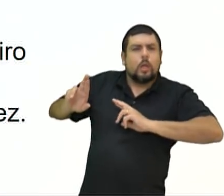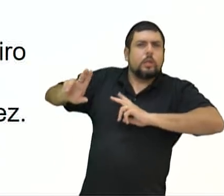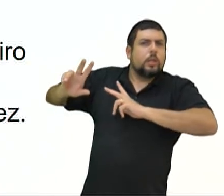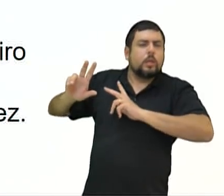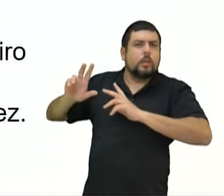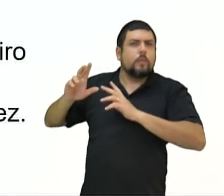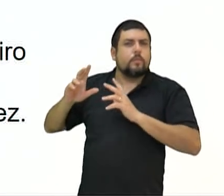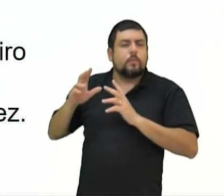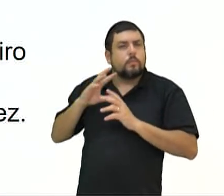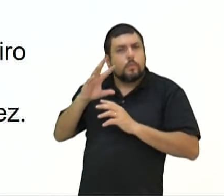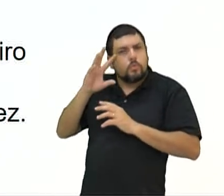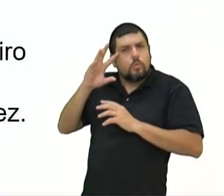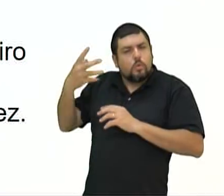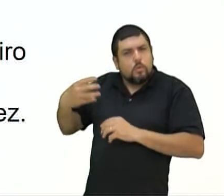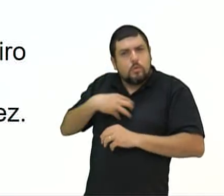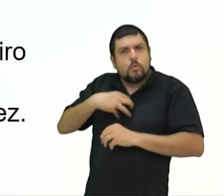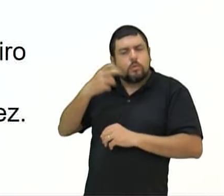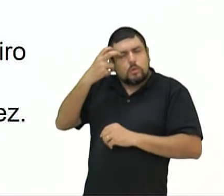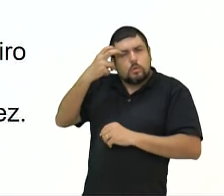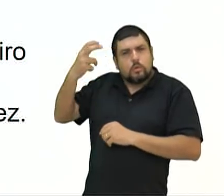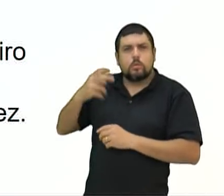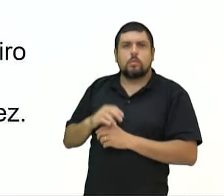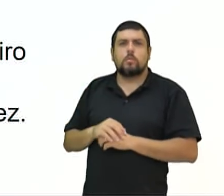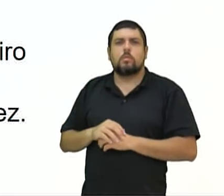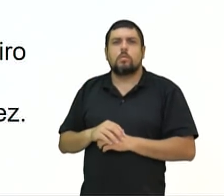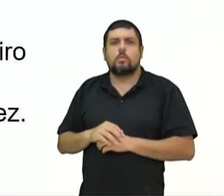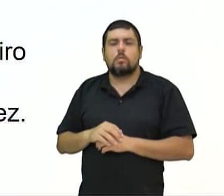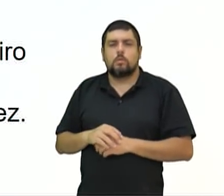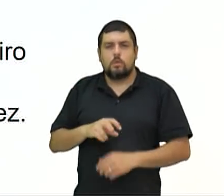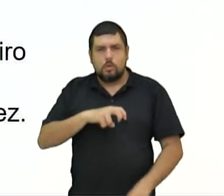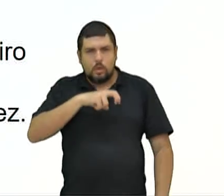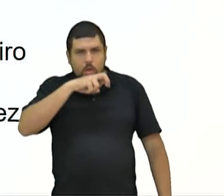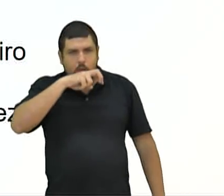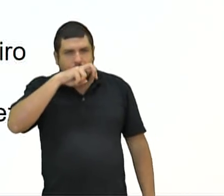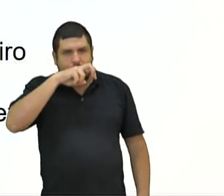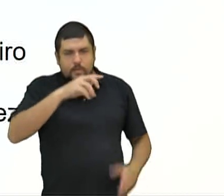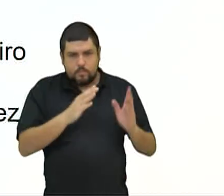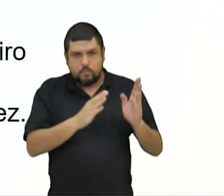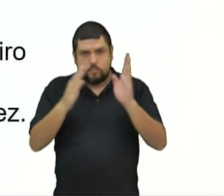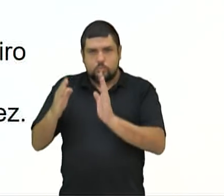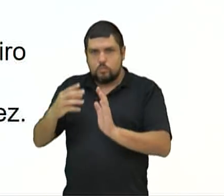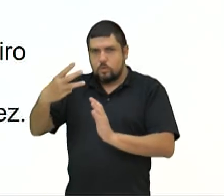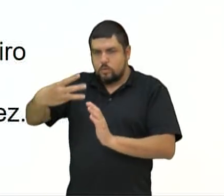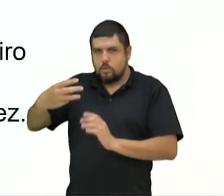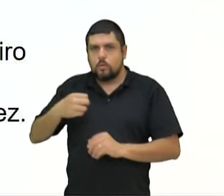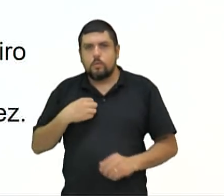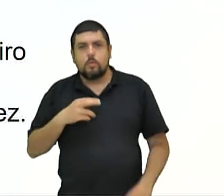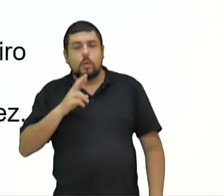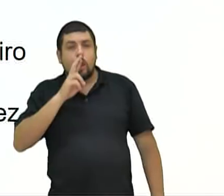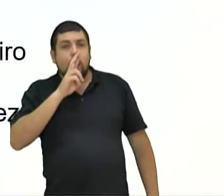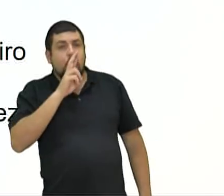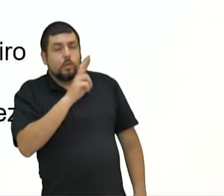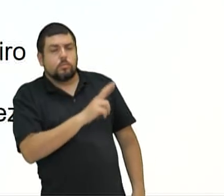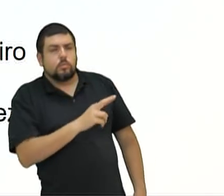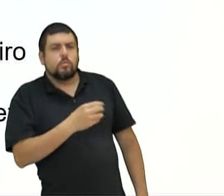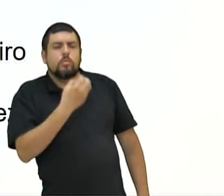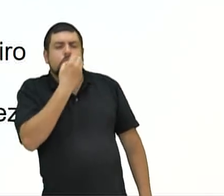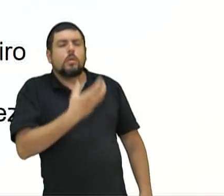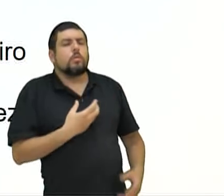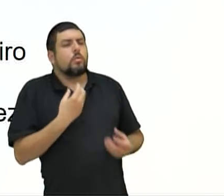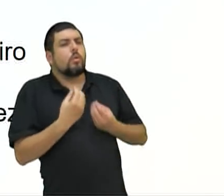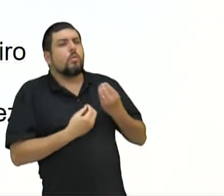jeito inteligente." A Mônica diz na sequência, no terceiro quadrinho: "Tudo bem,